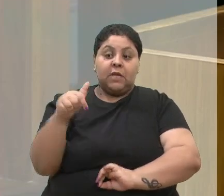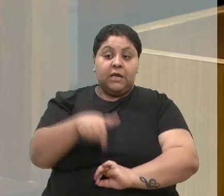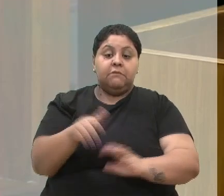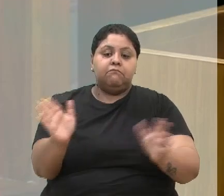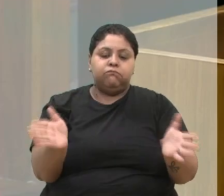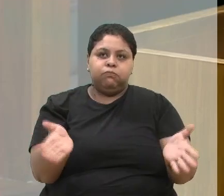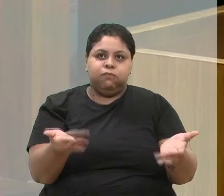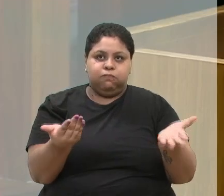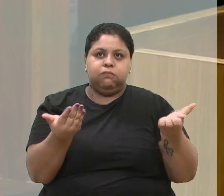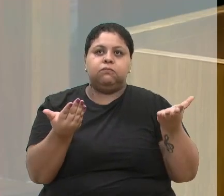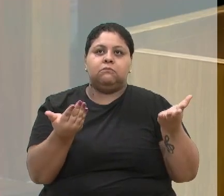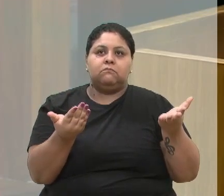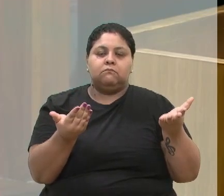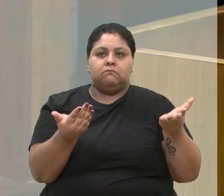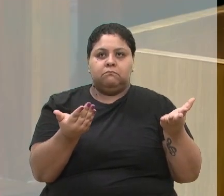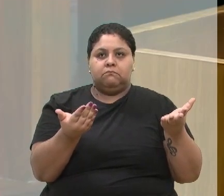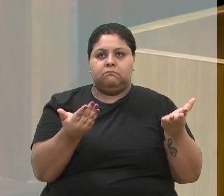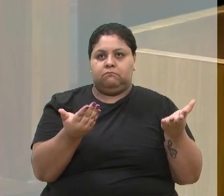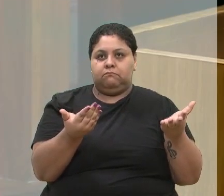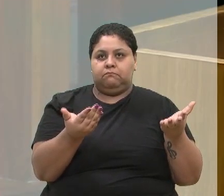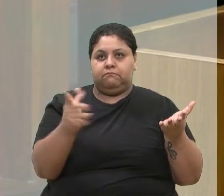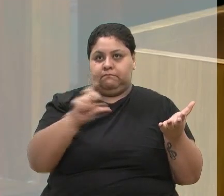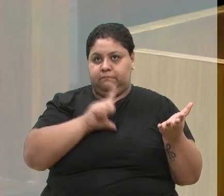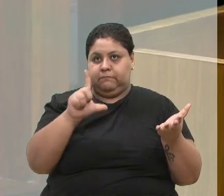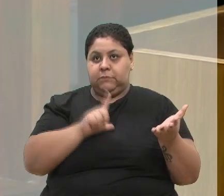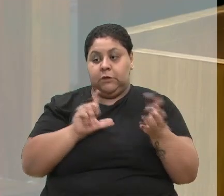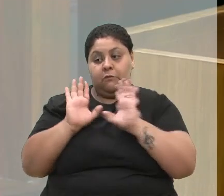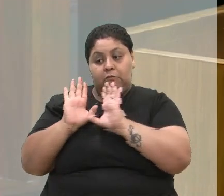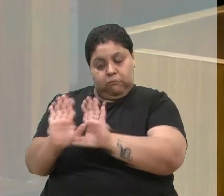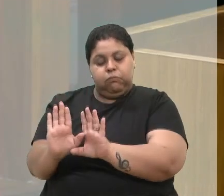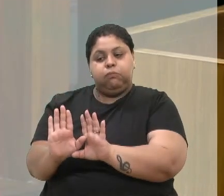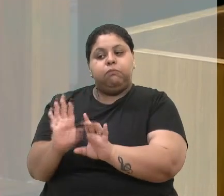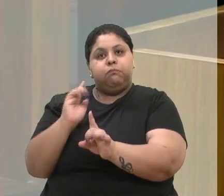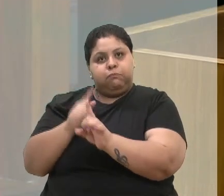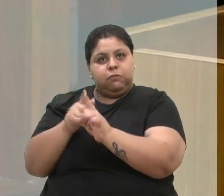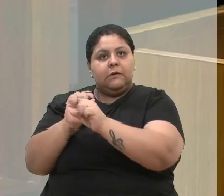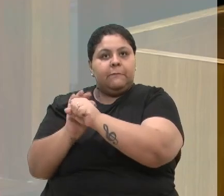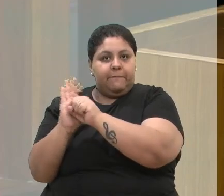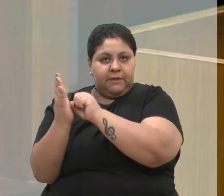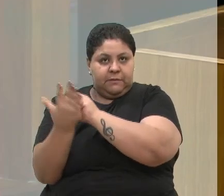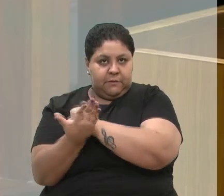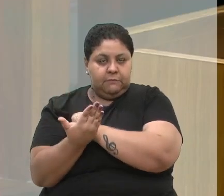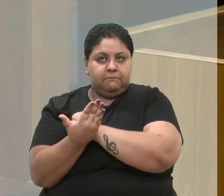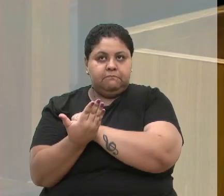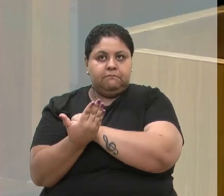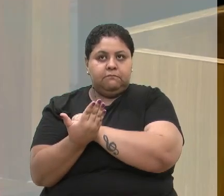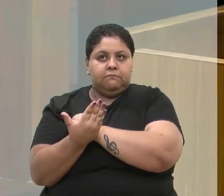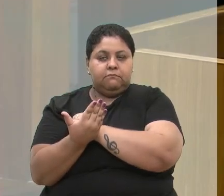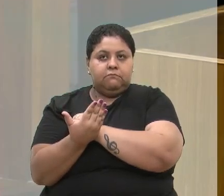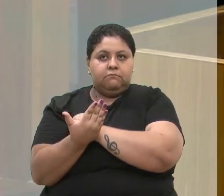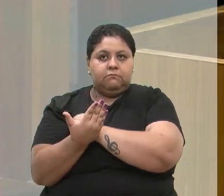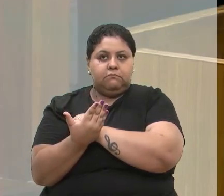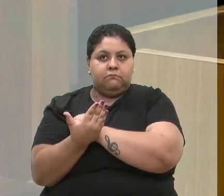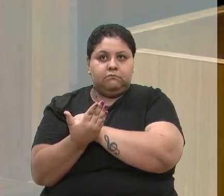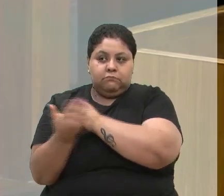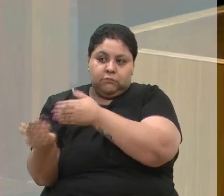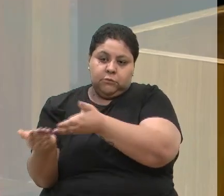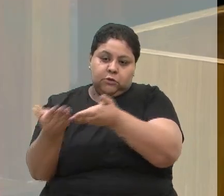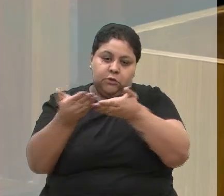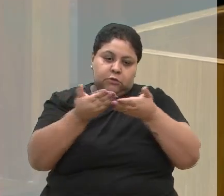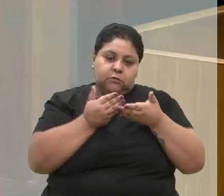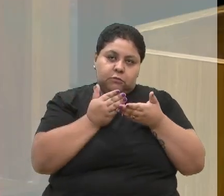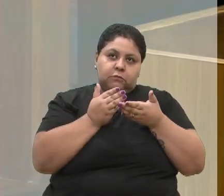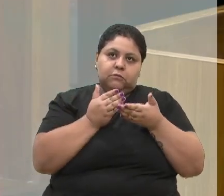evento, ele teve uma parada devido à pandemia, que nos trouxe